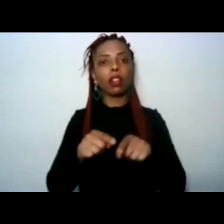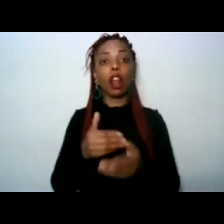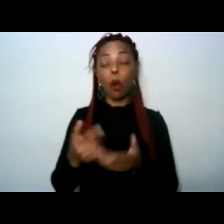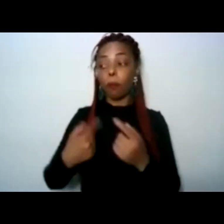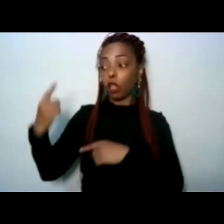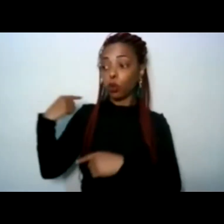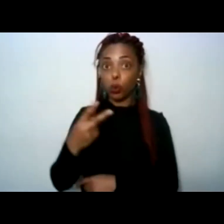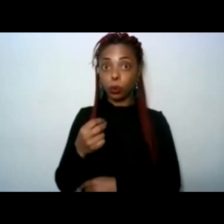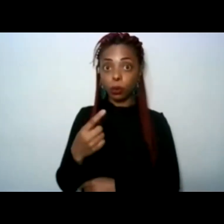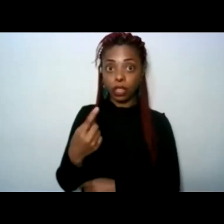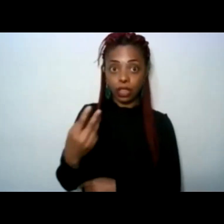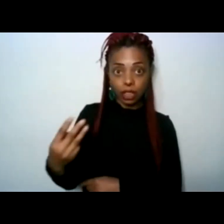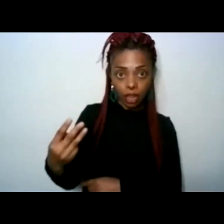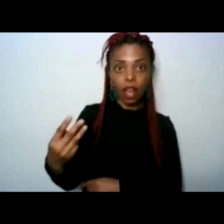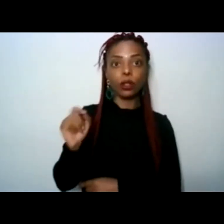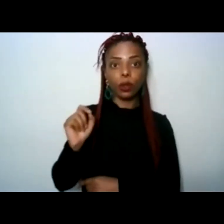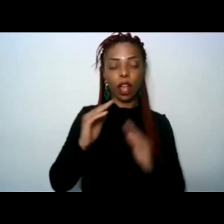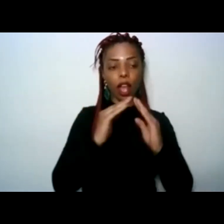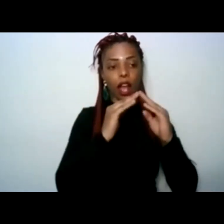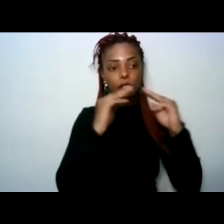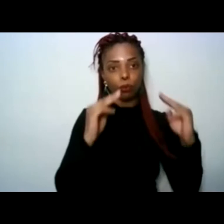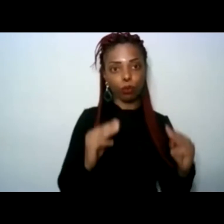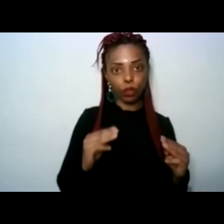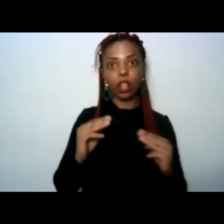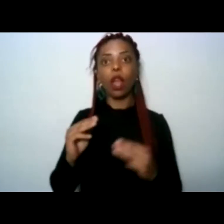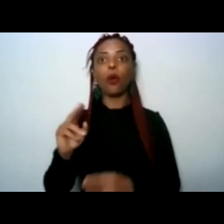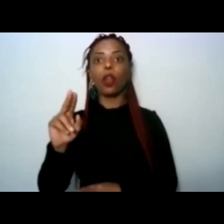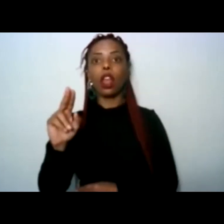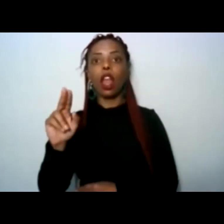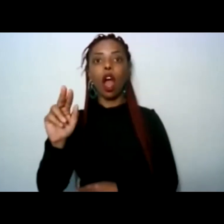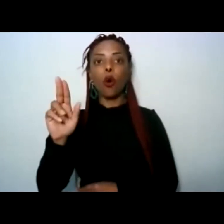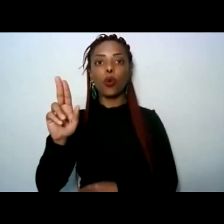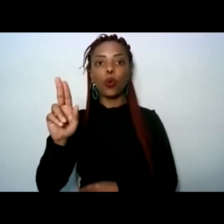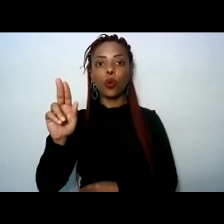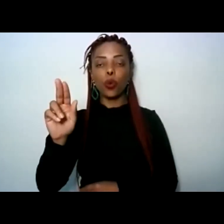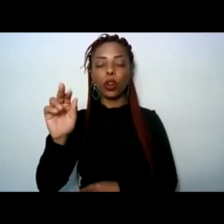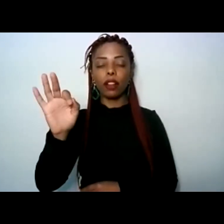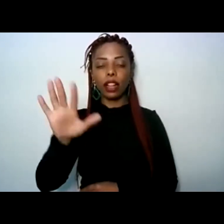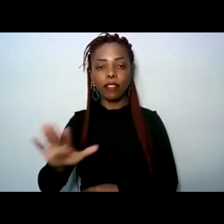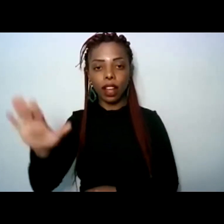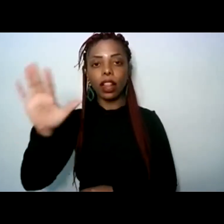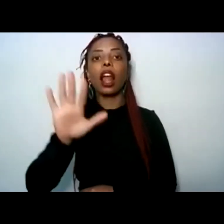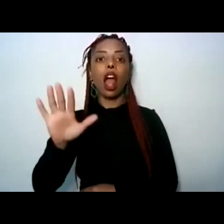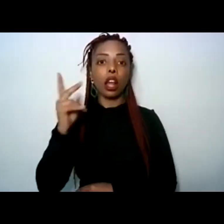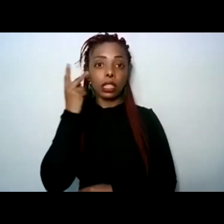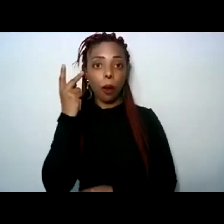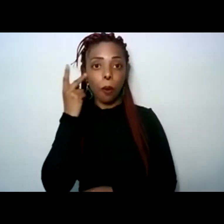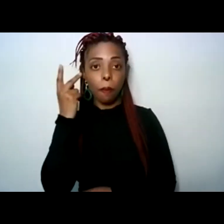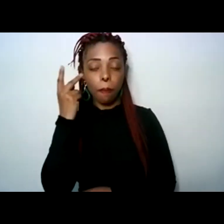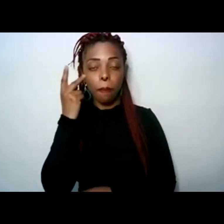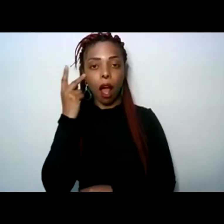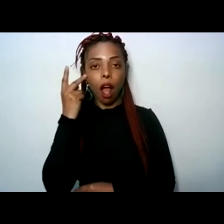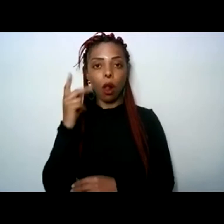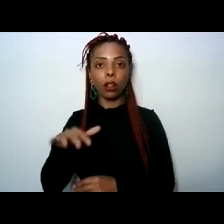entre a Casa Museu e a Universidade Federal de São Paulo, o Departamento de História da Arte, e tem sido uma oportunidade muito rica para